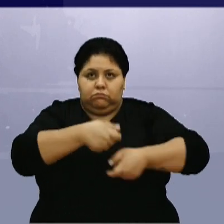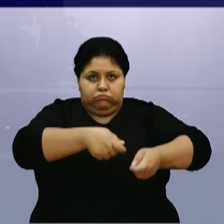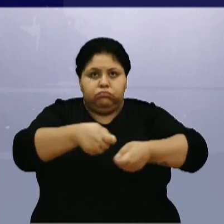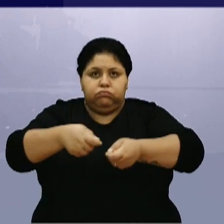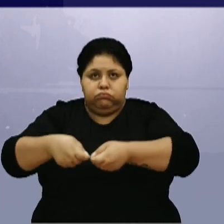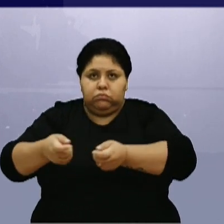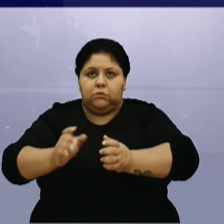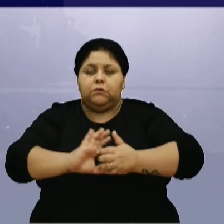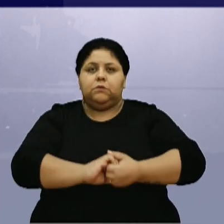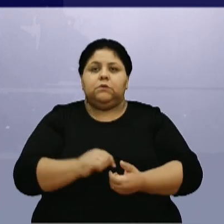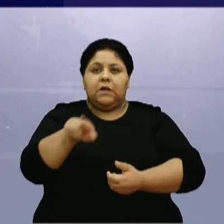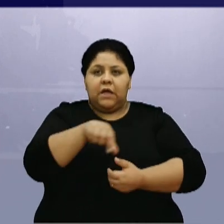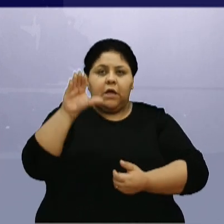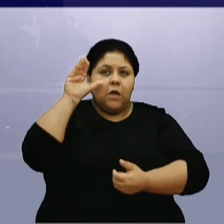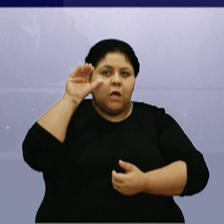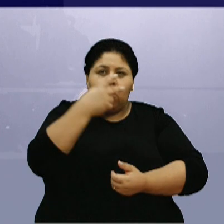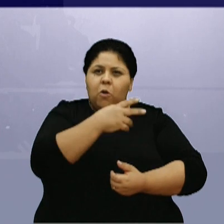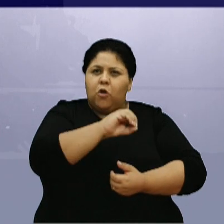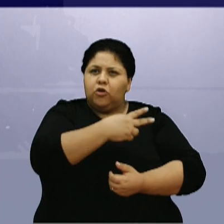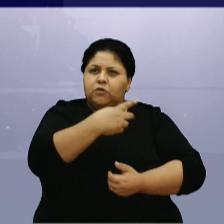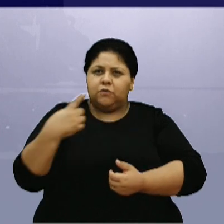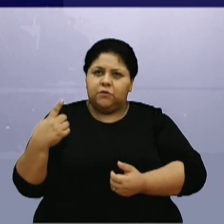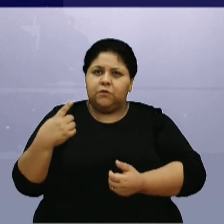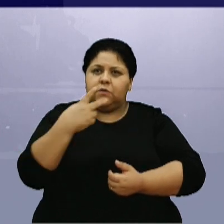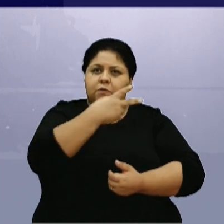tá? Se a gente observar 2021,